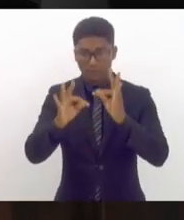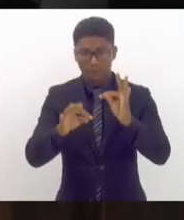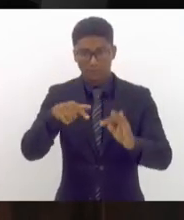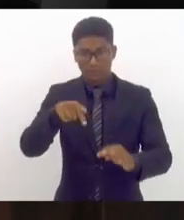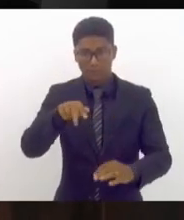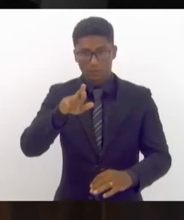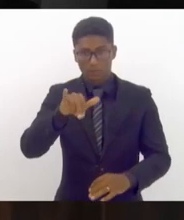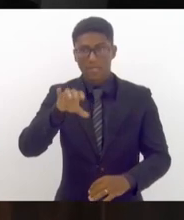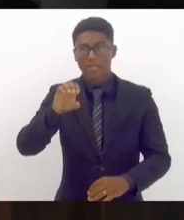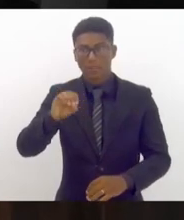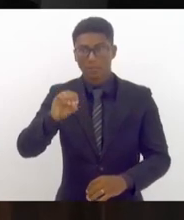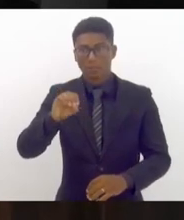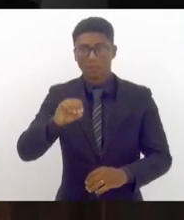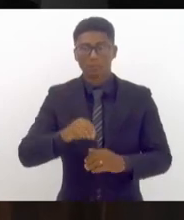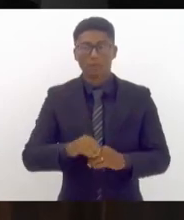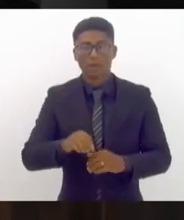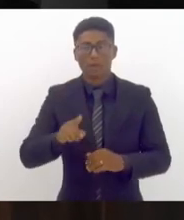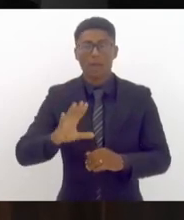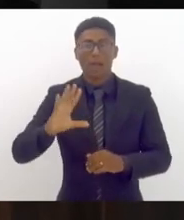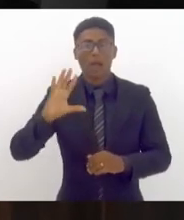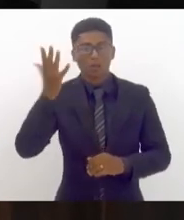ocasione a alopécia.